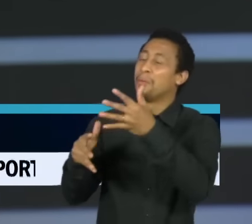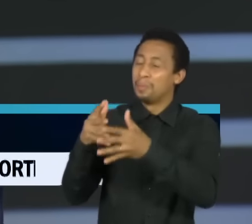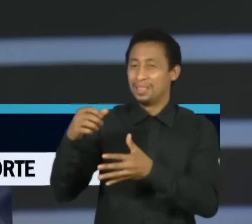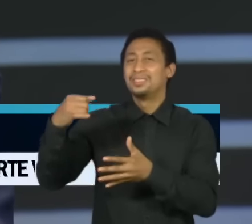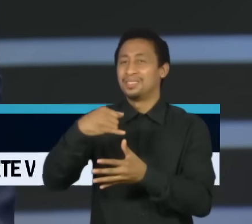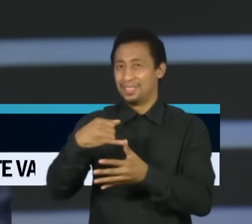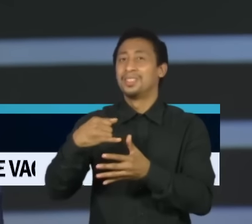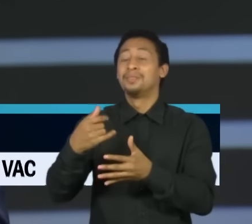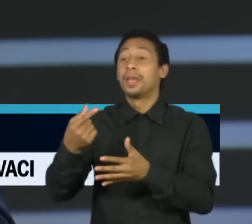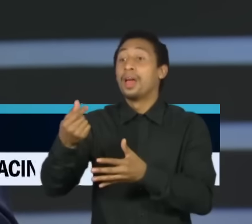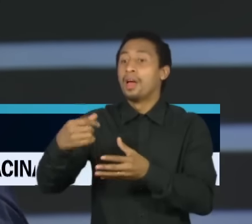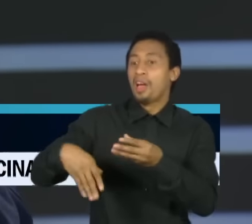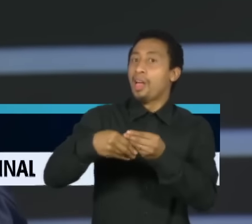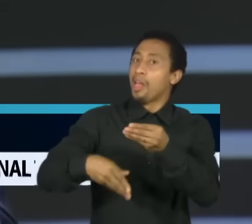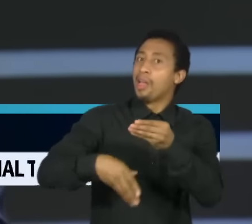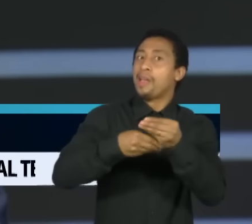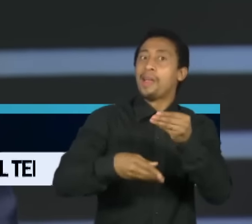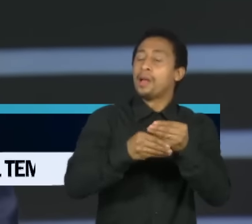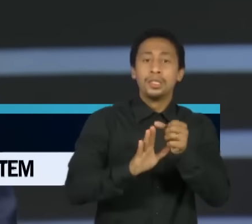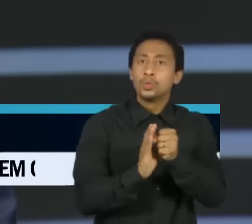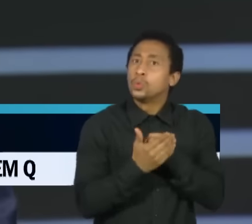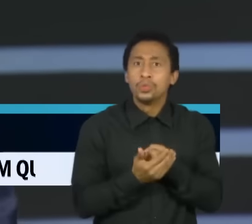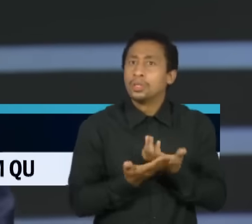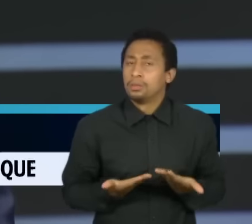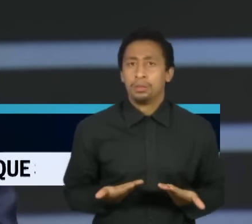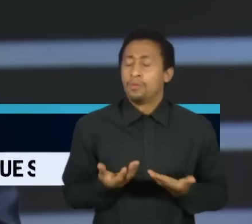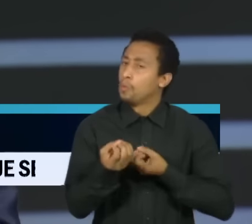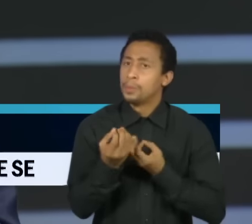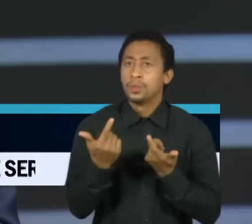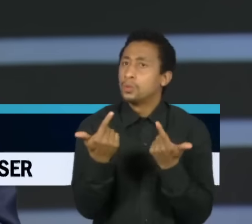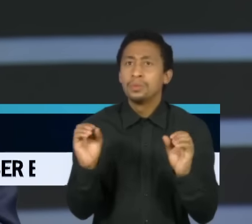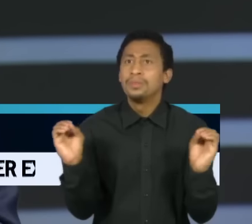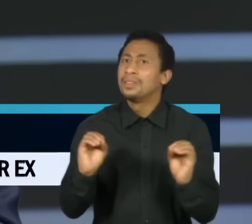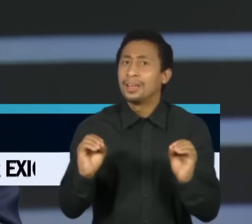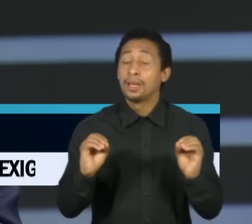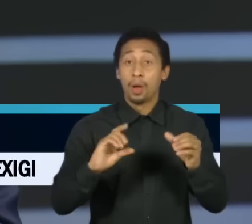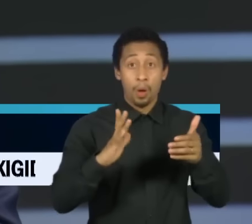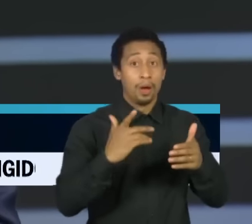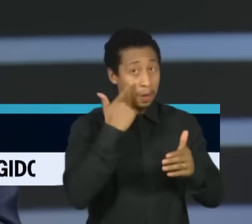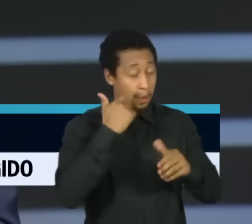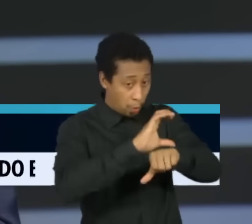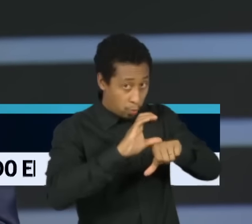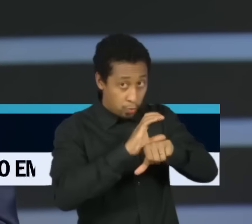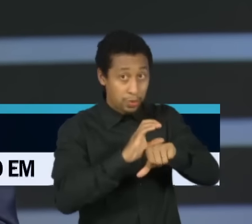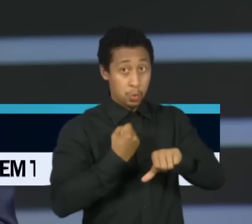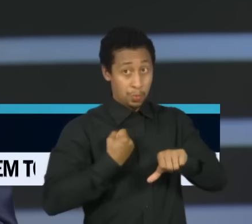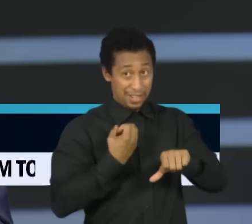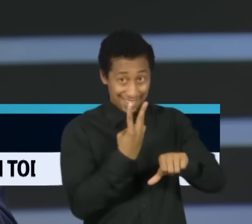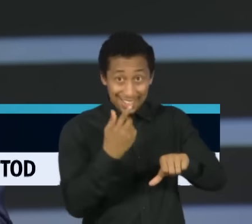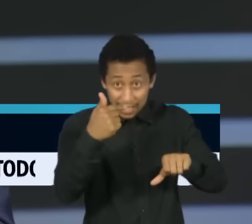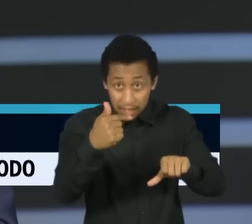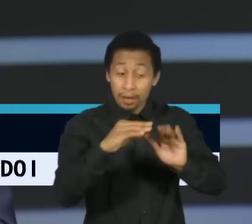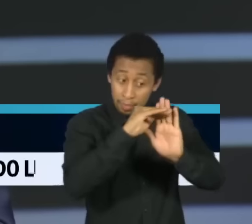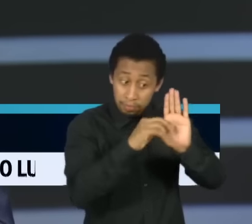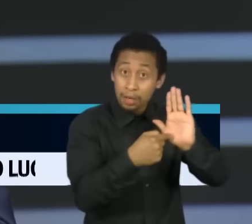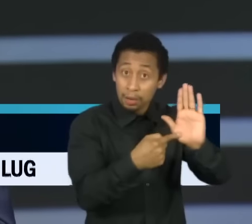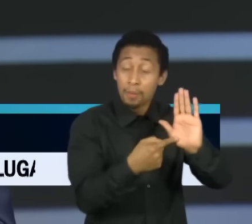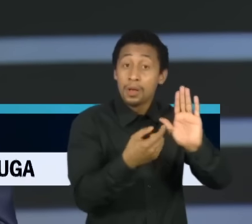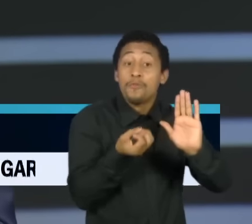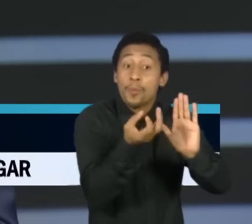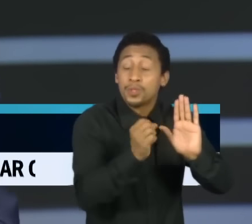É fantástico. Você tem... Puxa vida, uma das questões que é a Constituição, acho que o artigo 37, a cabeça do artigo, é a questão da transparência. Onde já se viu